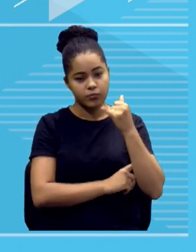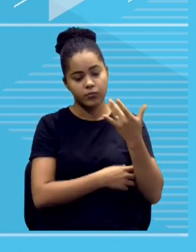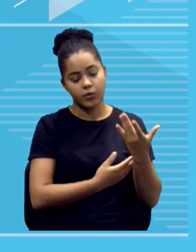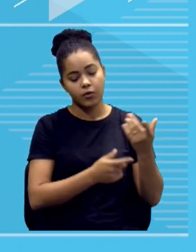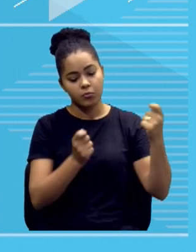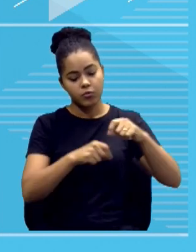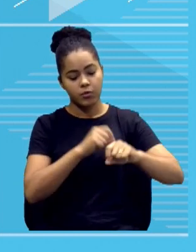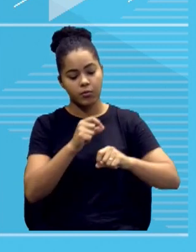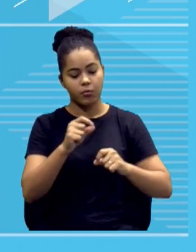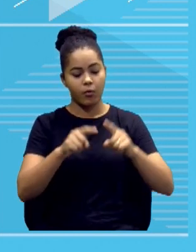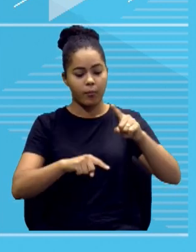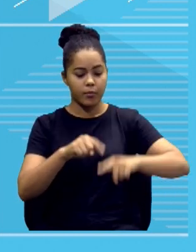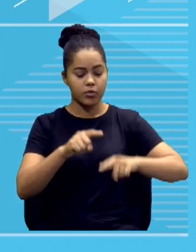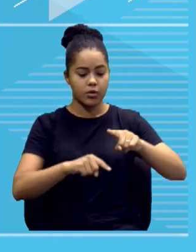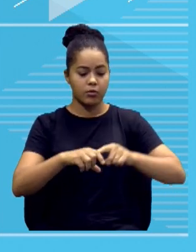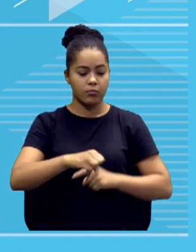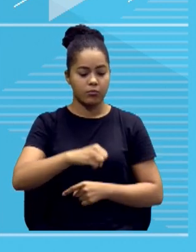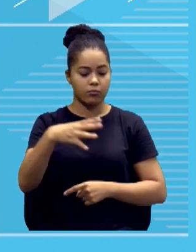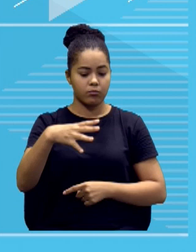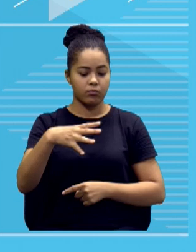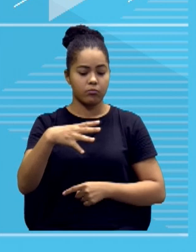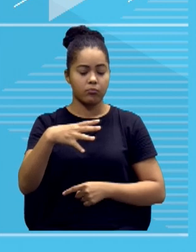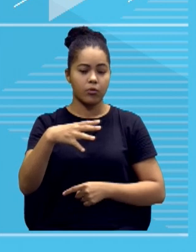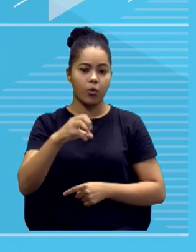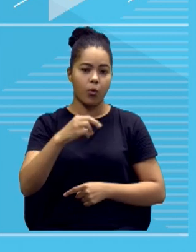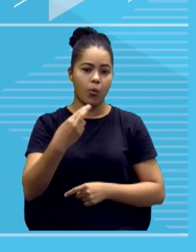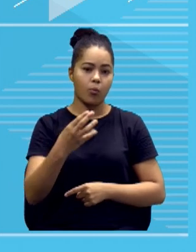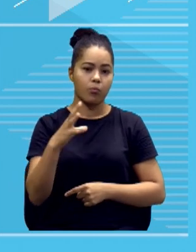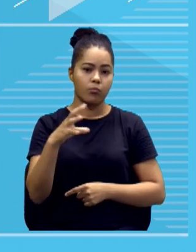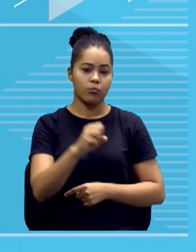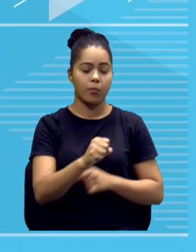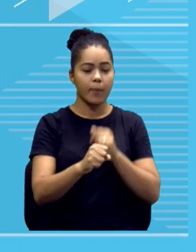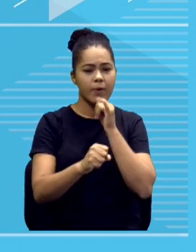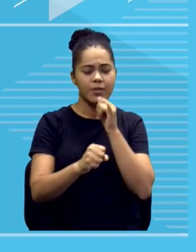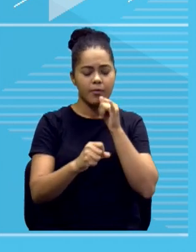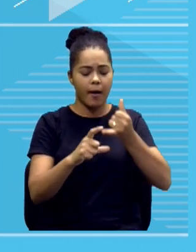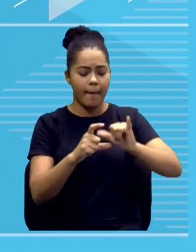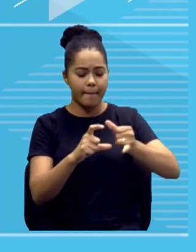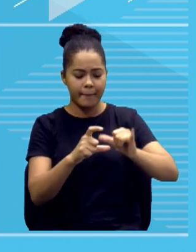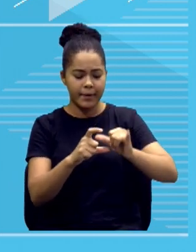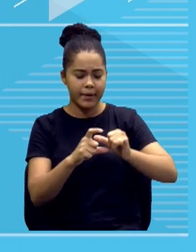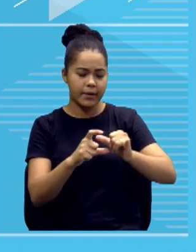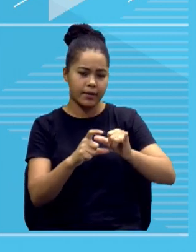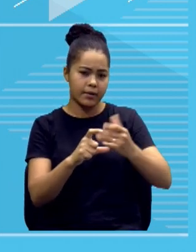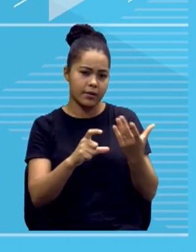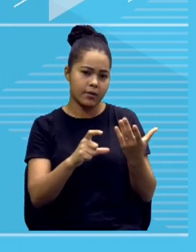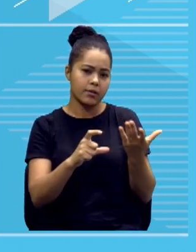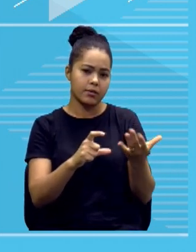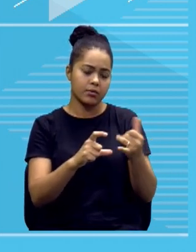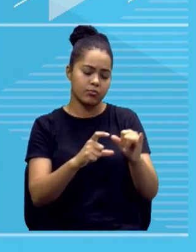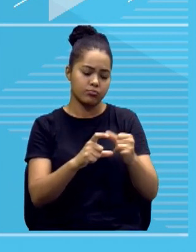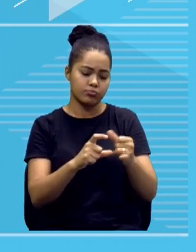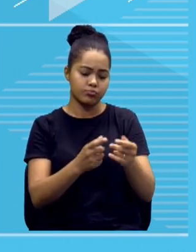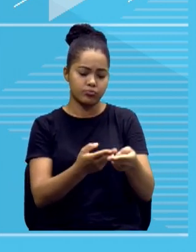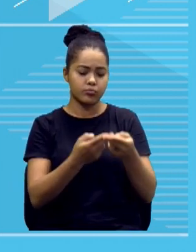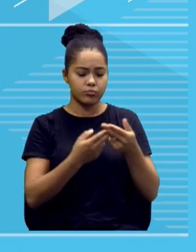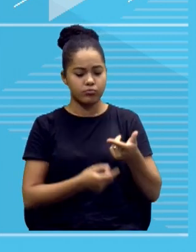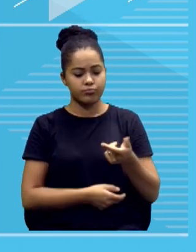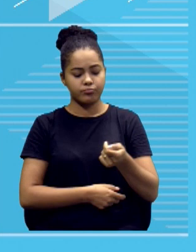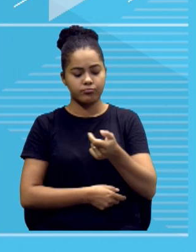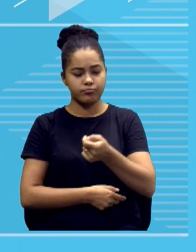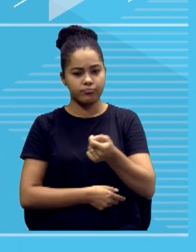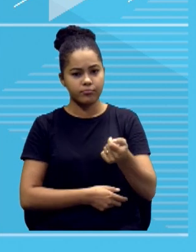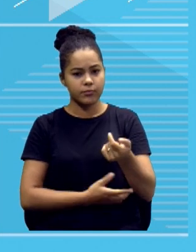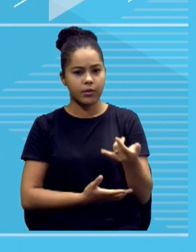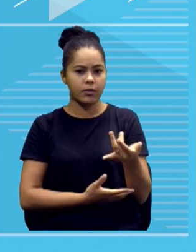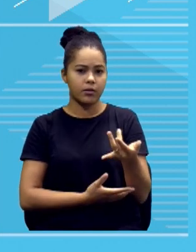desligue. Exemplo, pilha ou bateria de celular. A pilha que a gente usa na televisão, no controle remoto, a gente tem